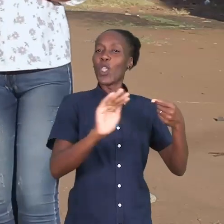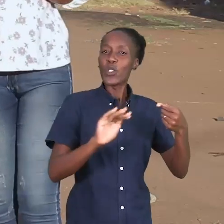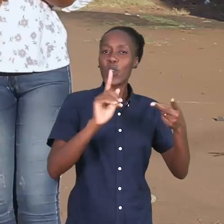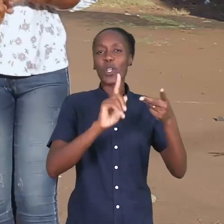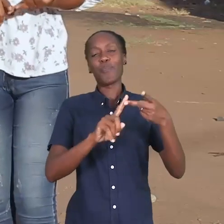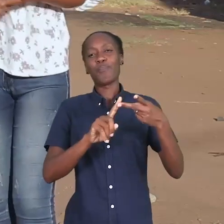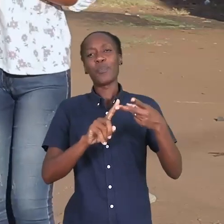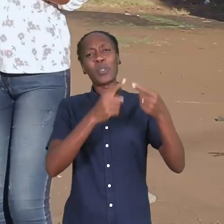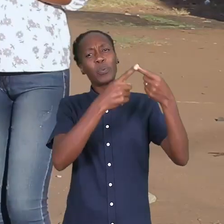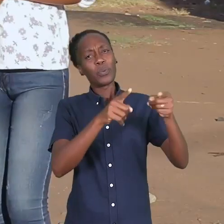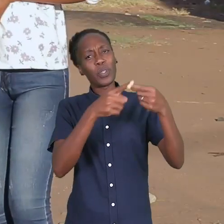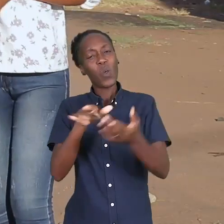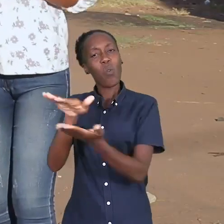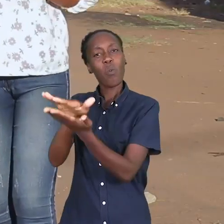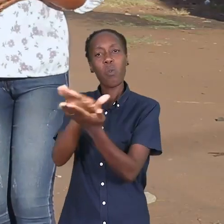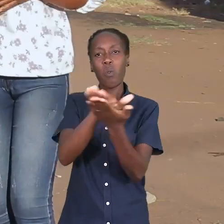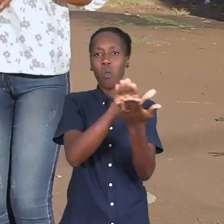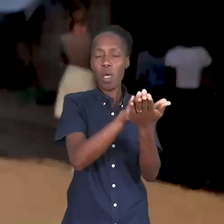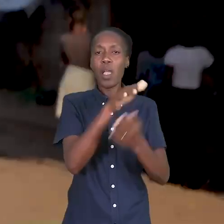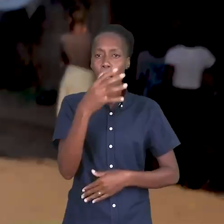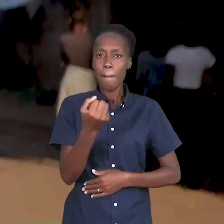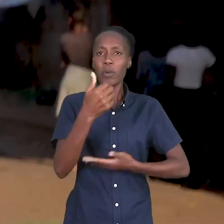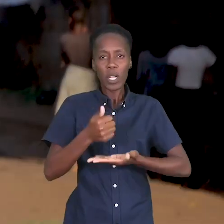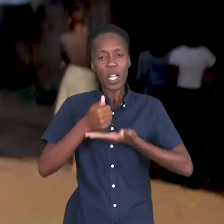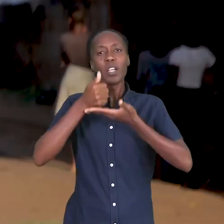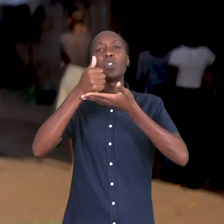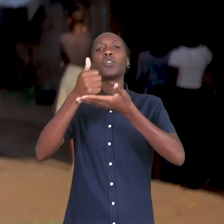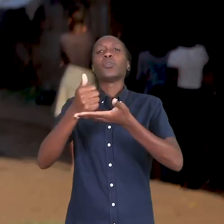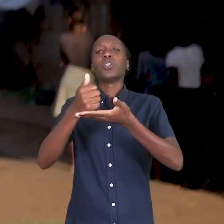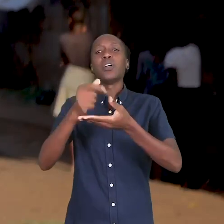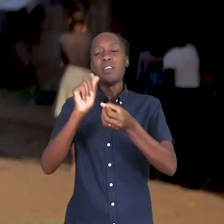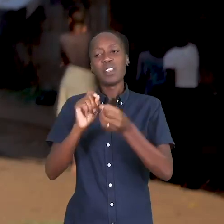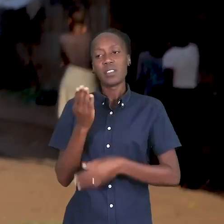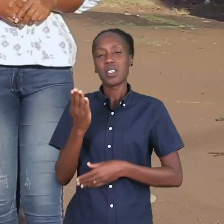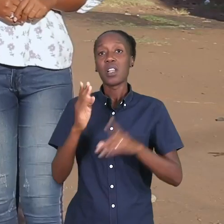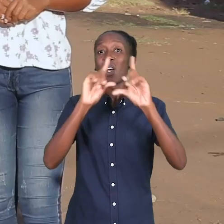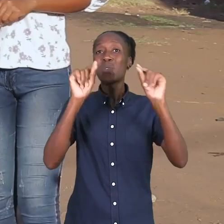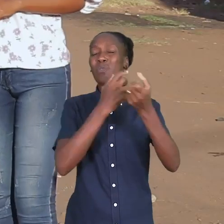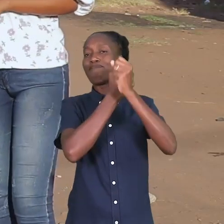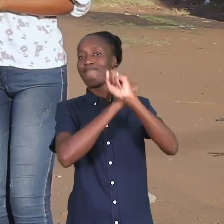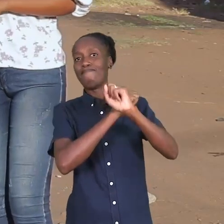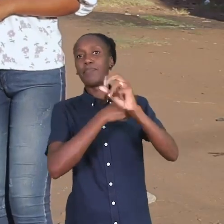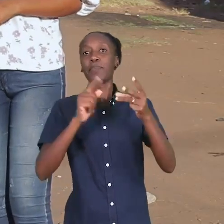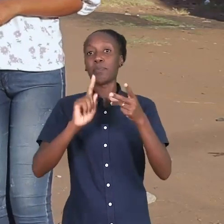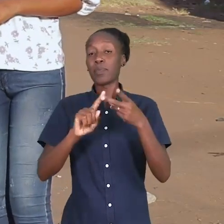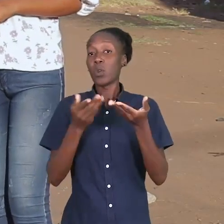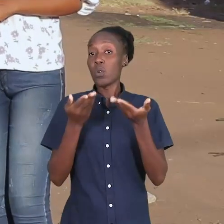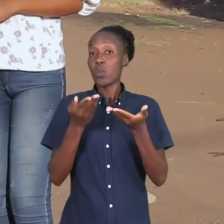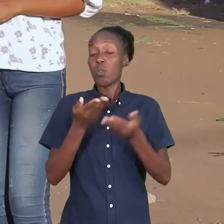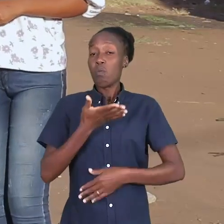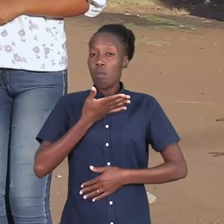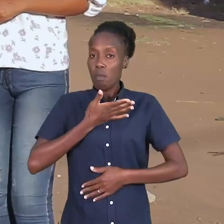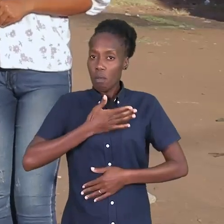referências na zona, na comunidade, no bairro, ajudam a evitar a entrar por este caminho. O caminho que queremos